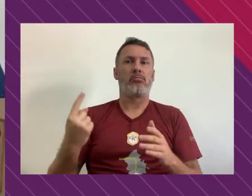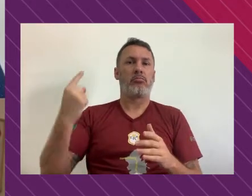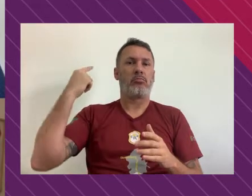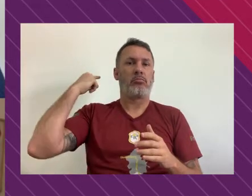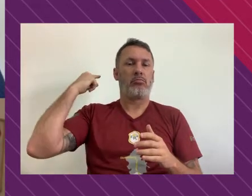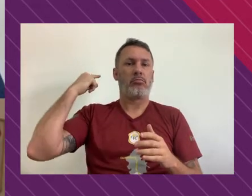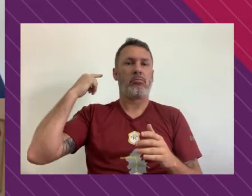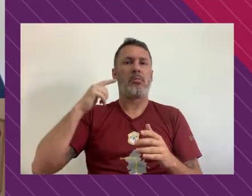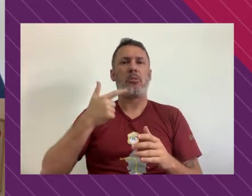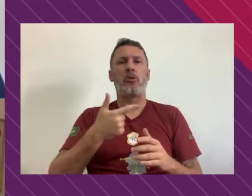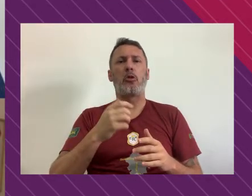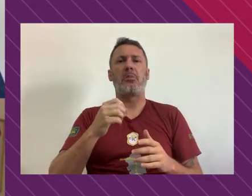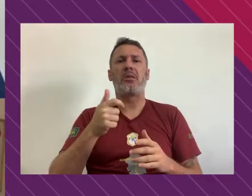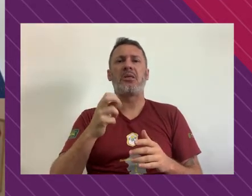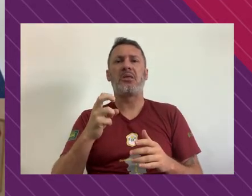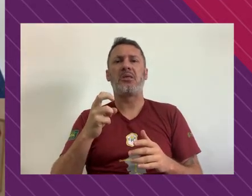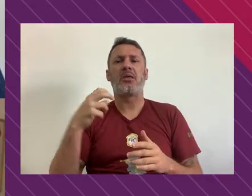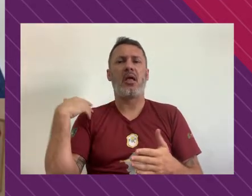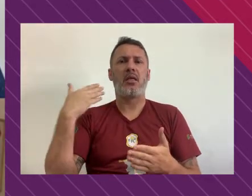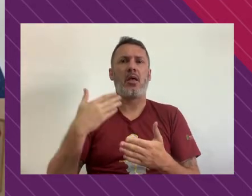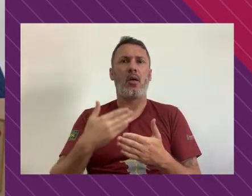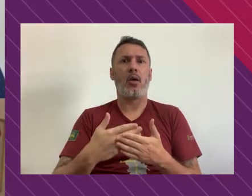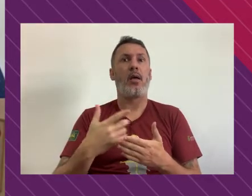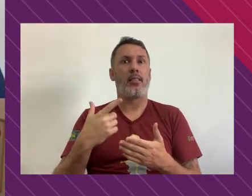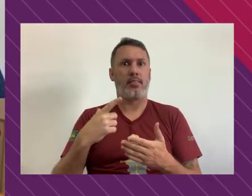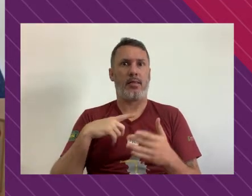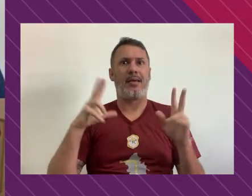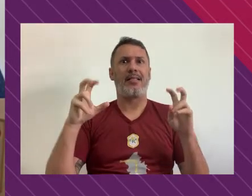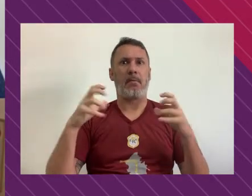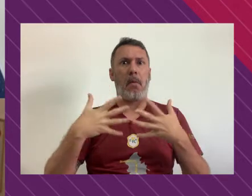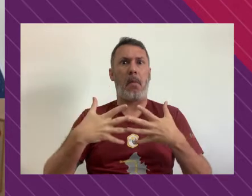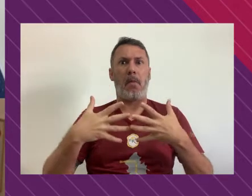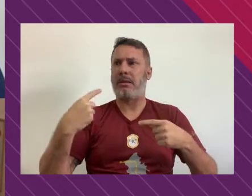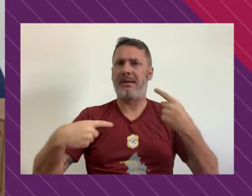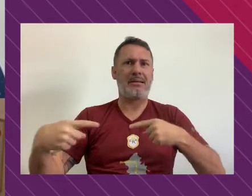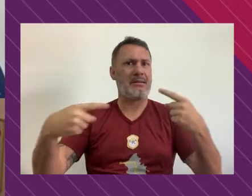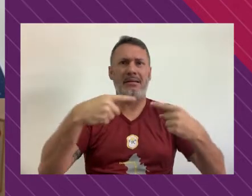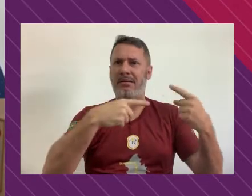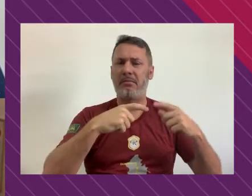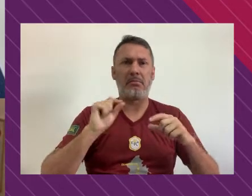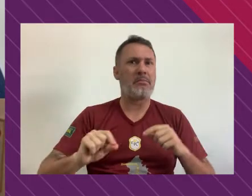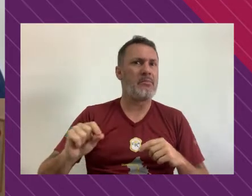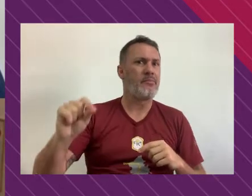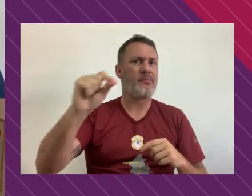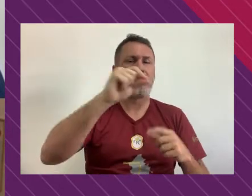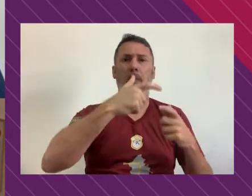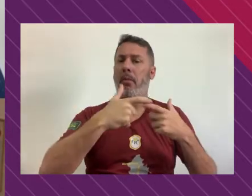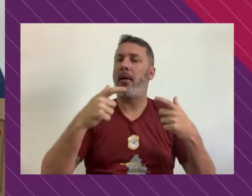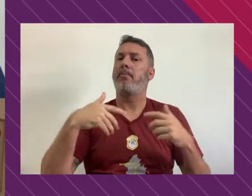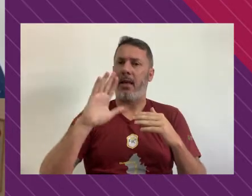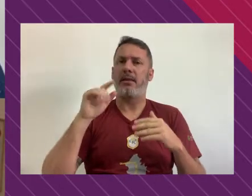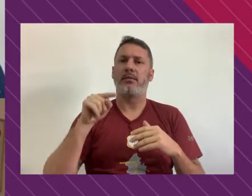últimos 5 anos, a gente vê essa discussão crescendo e ela cresce em